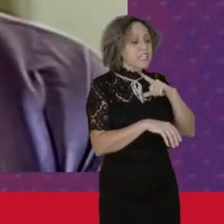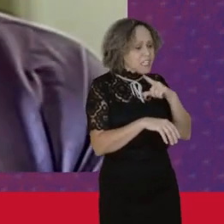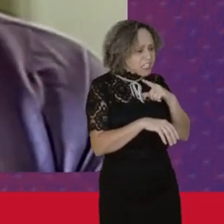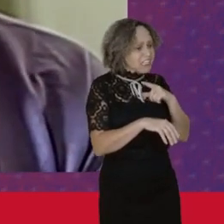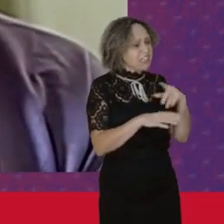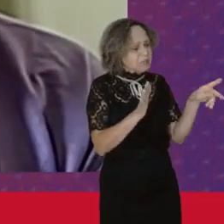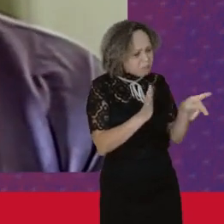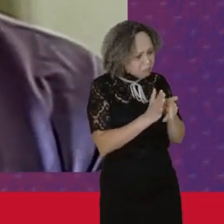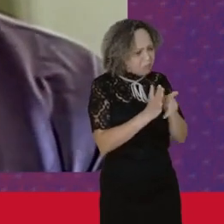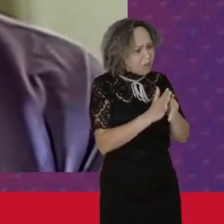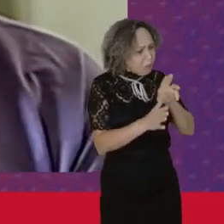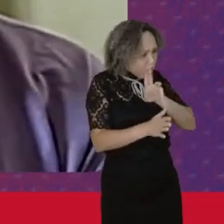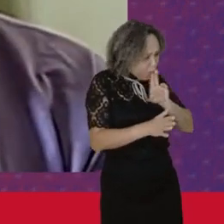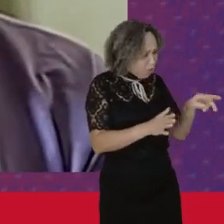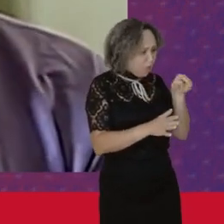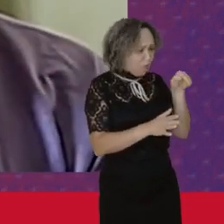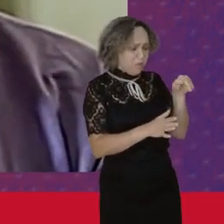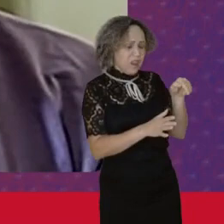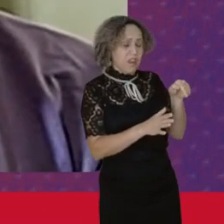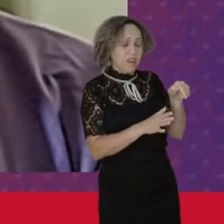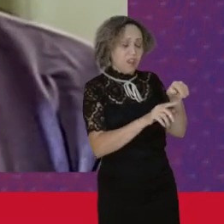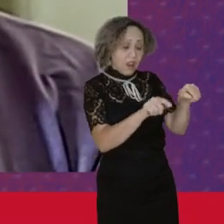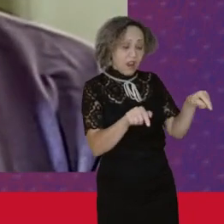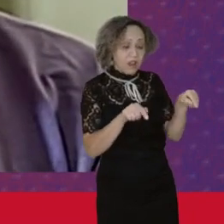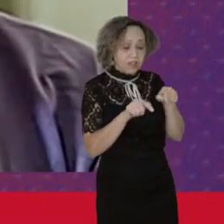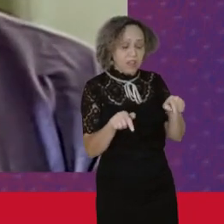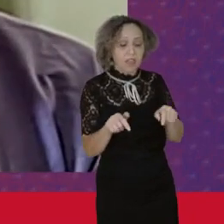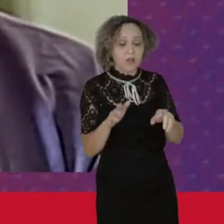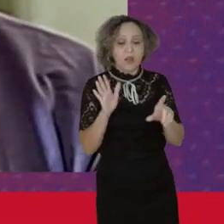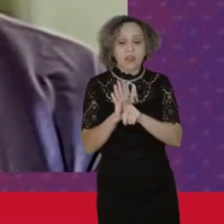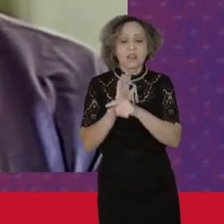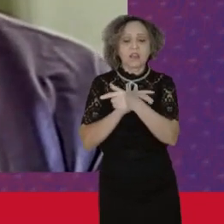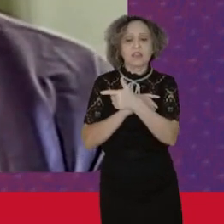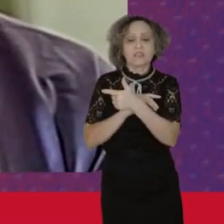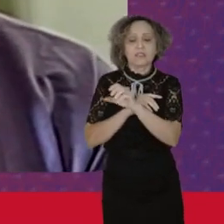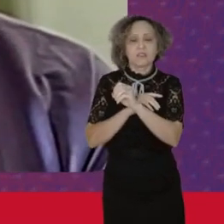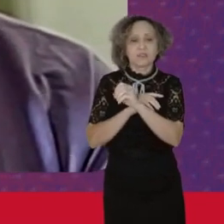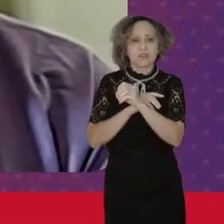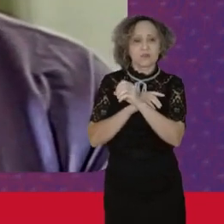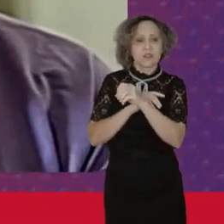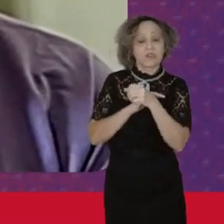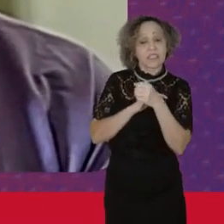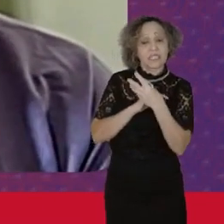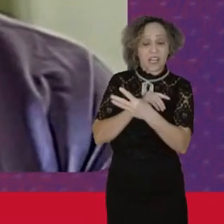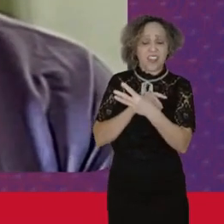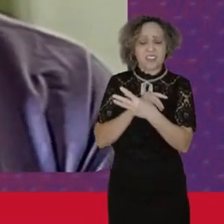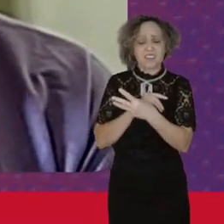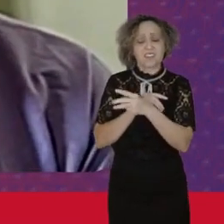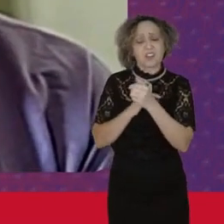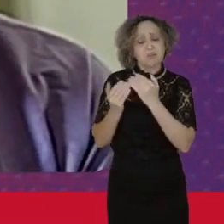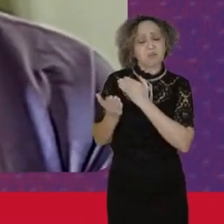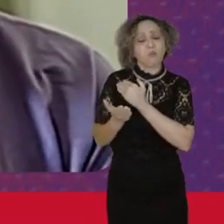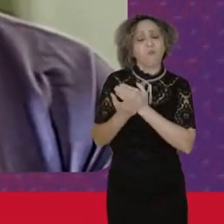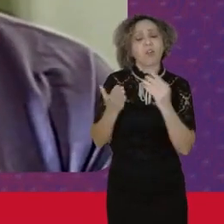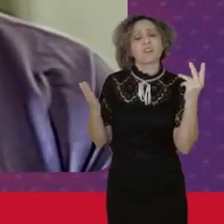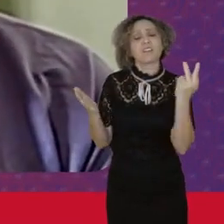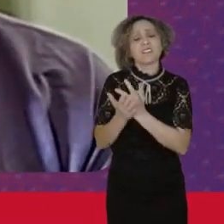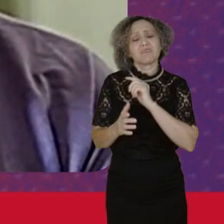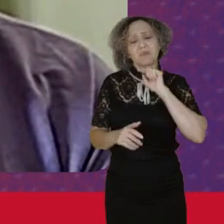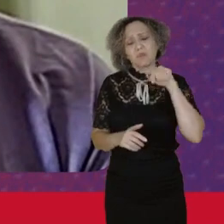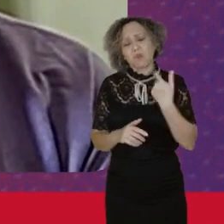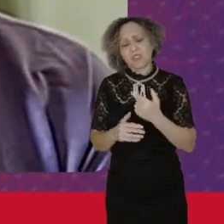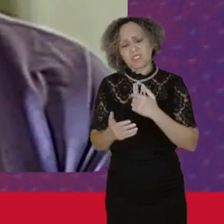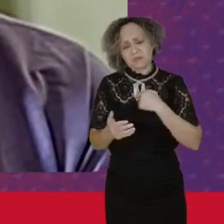né, com a lei de 2003, que foi constituída também a partir de muita luta, de organização